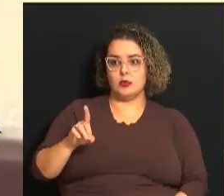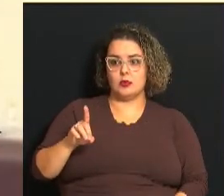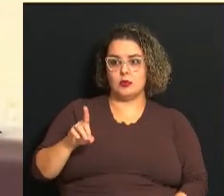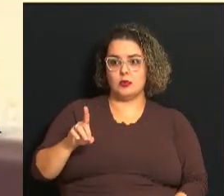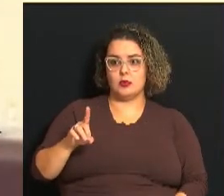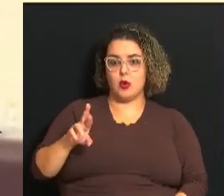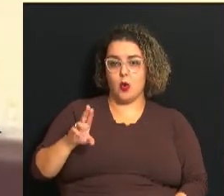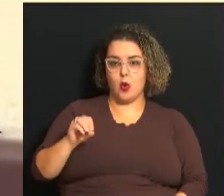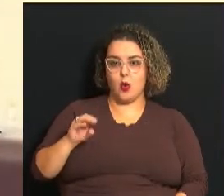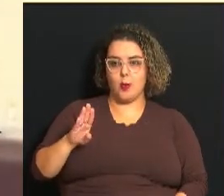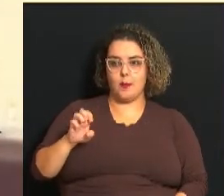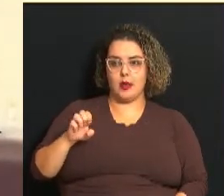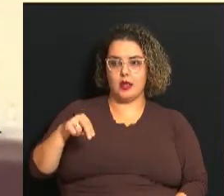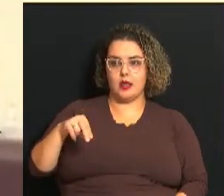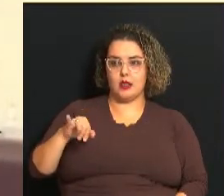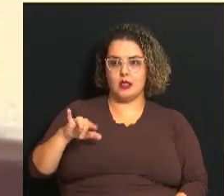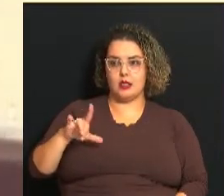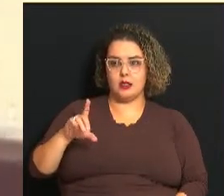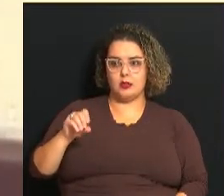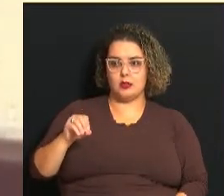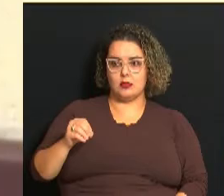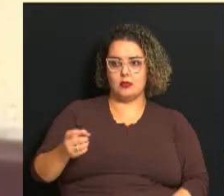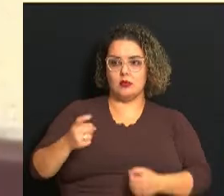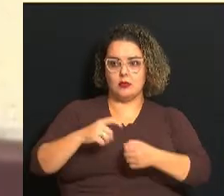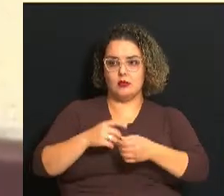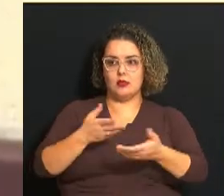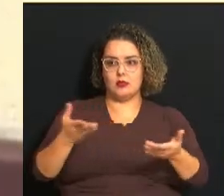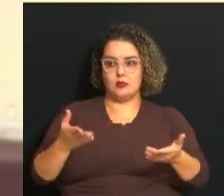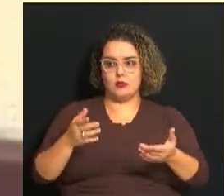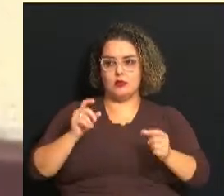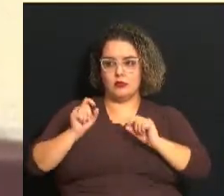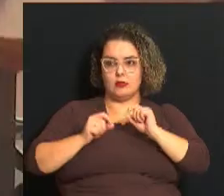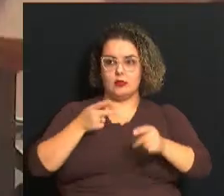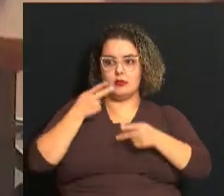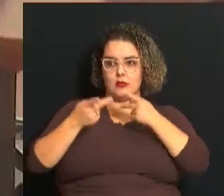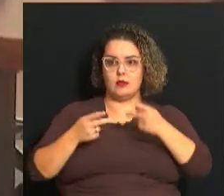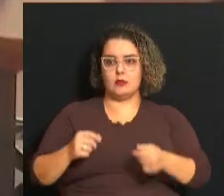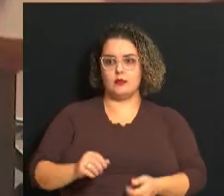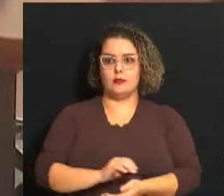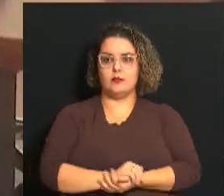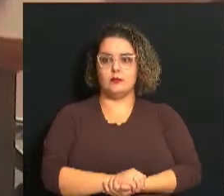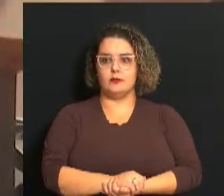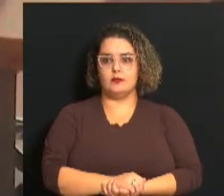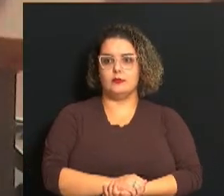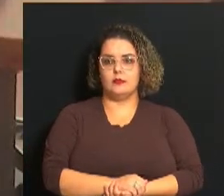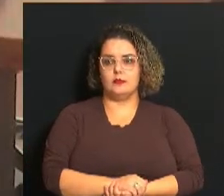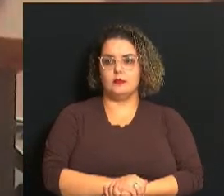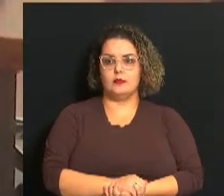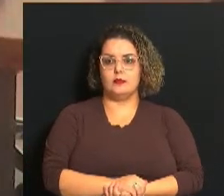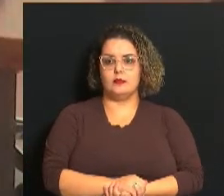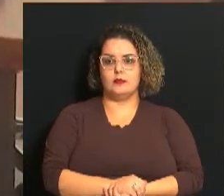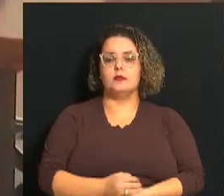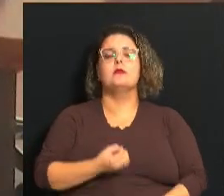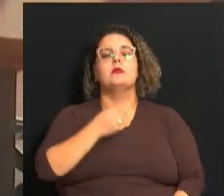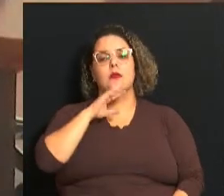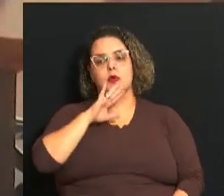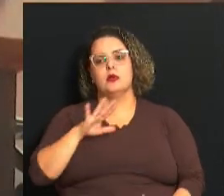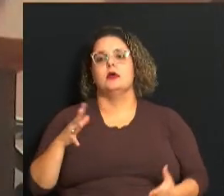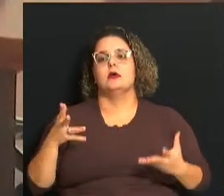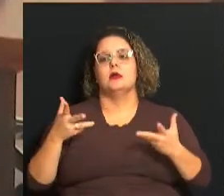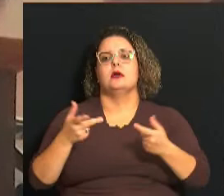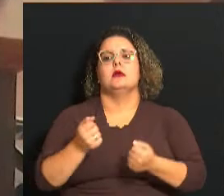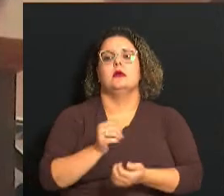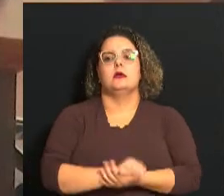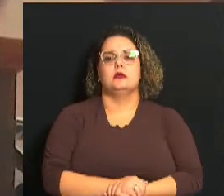robenildo E aí eu volto com você está aí vocês ver que quer falar primeiro tá bom o bom é boa tarde todos